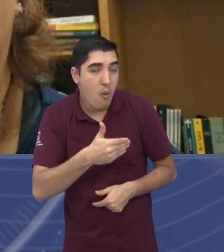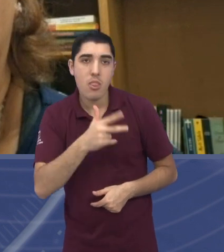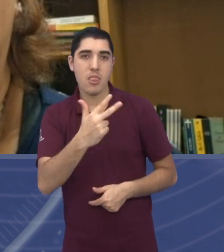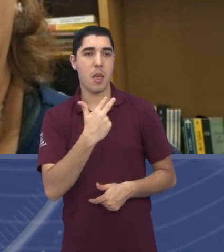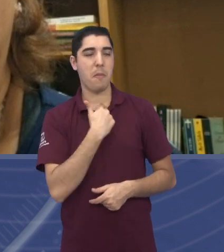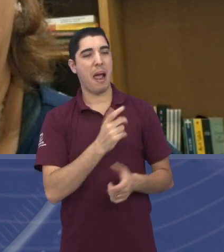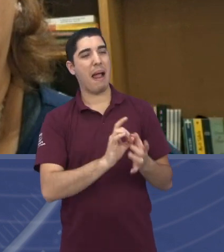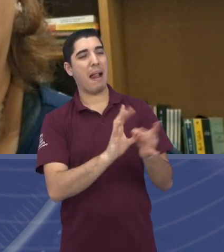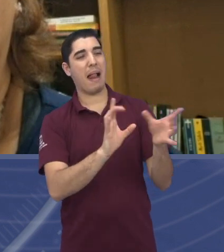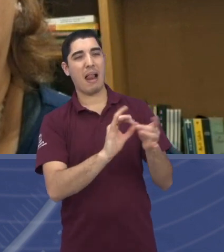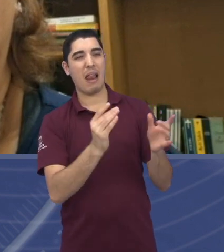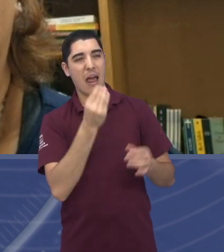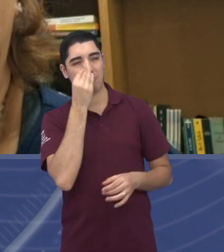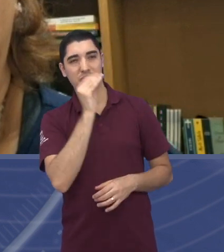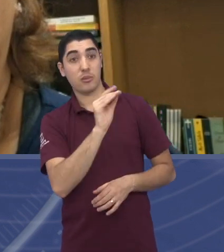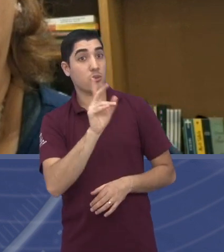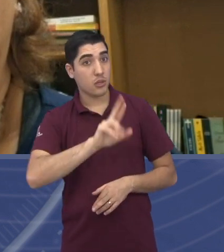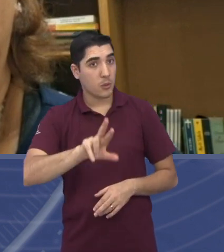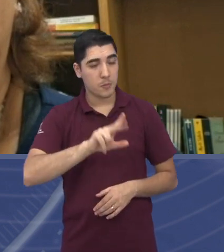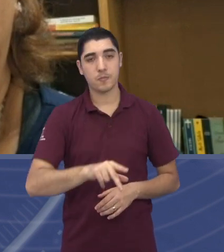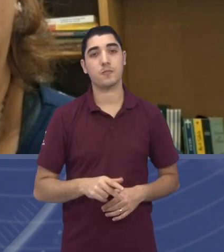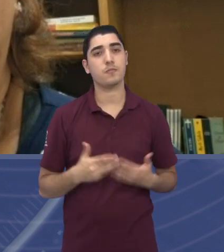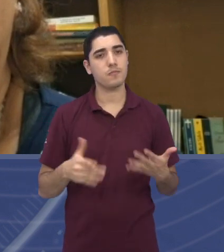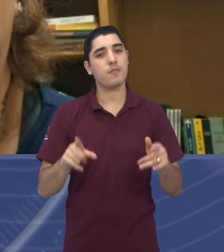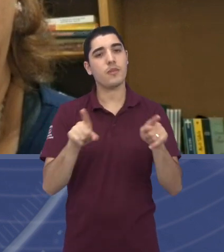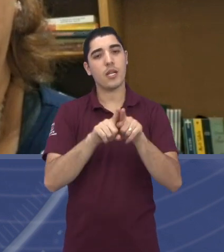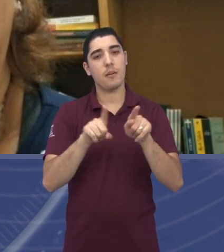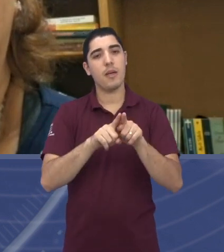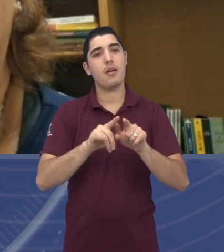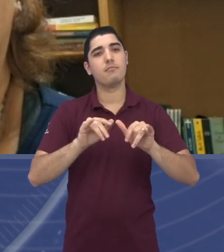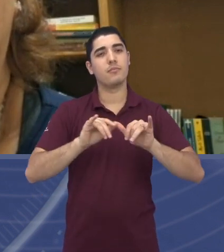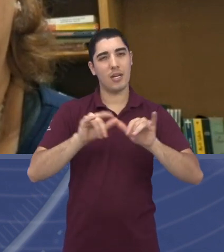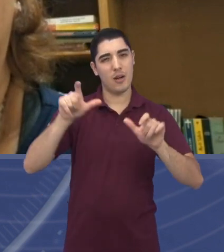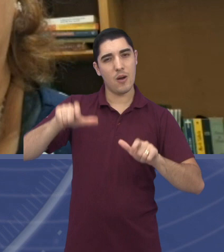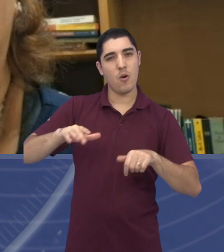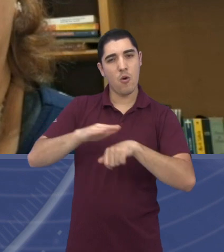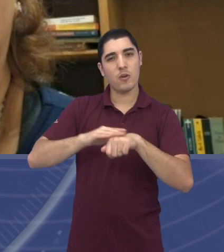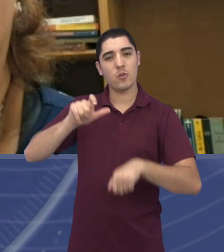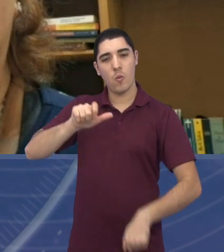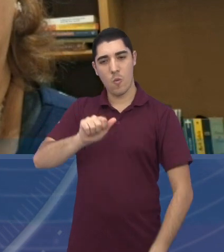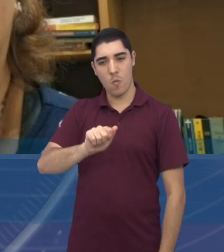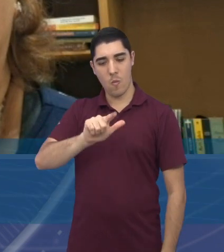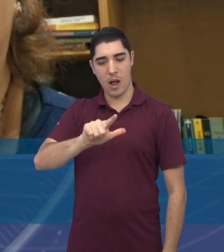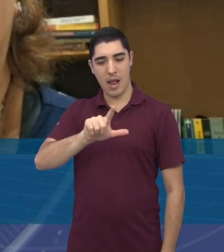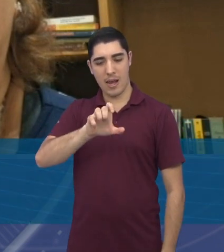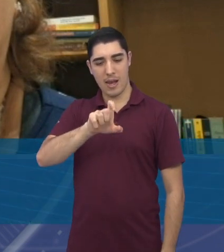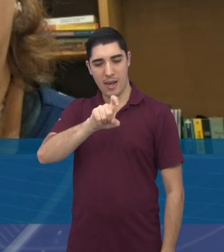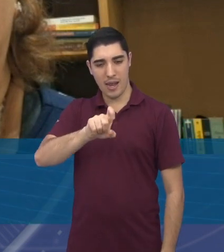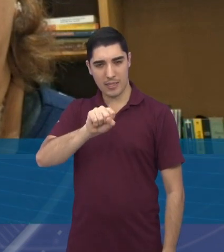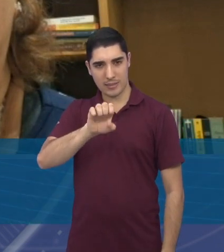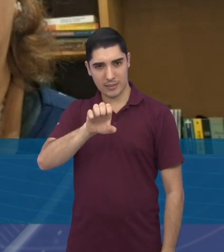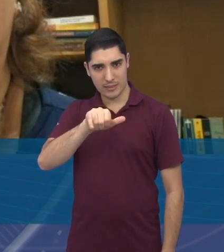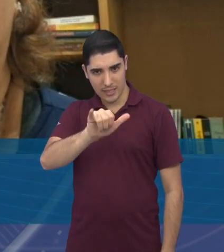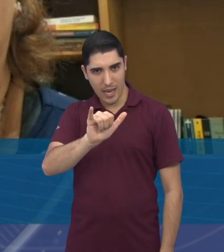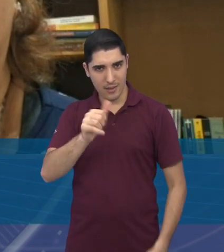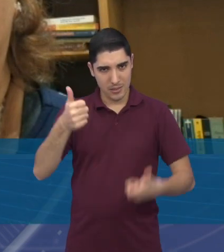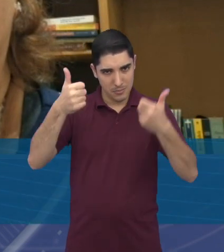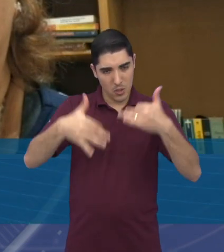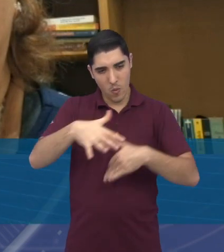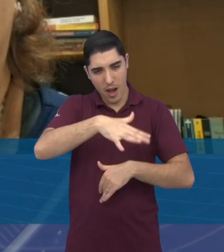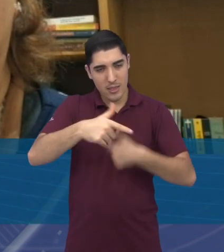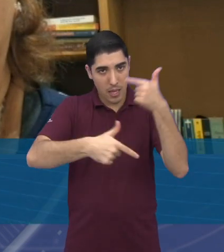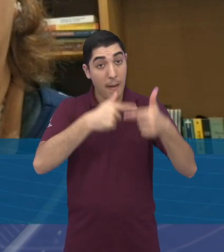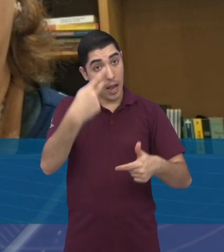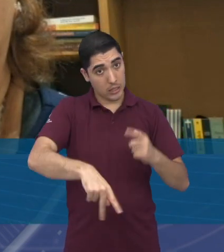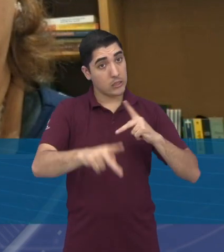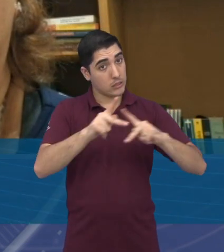passar em vão. Eu gostaria de reforçar também, a gente conversou com o Alexei no programa, gente, falando de mercado de trabalho. São José dos